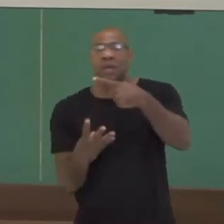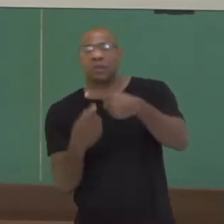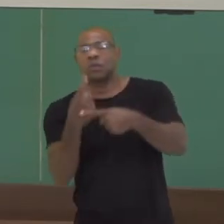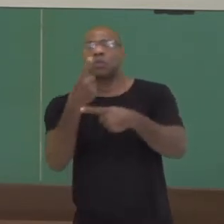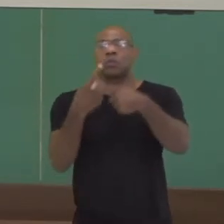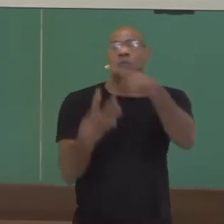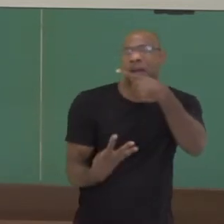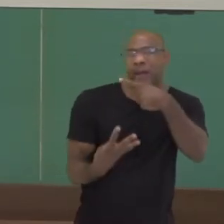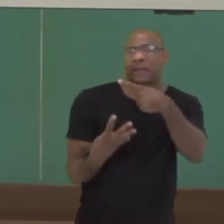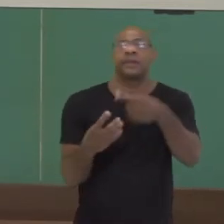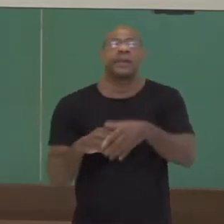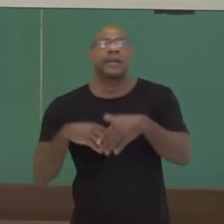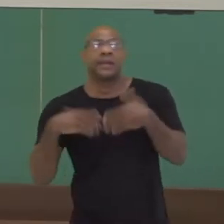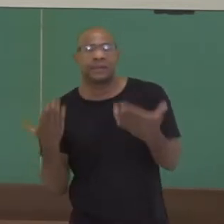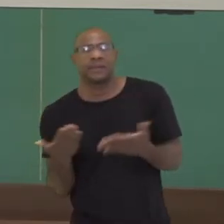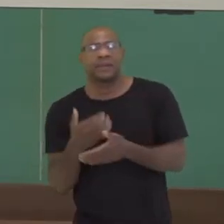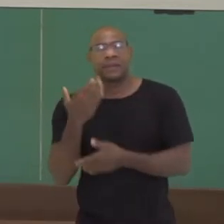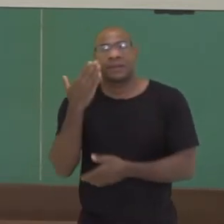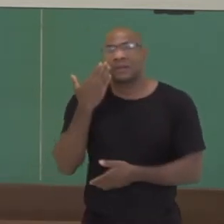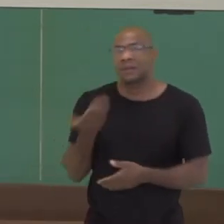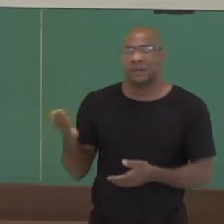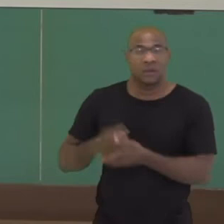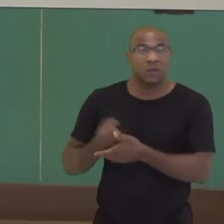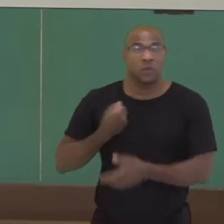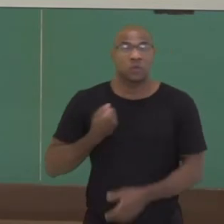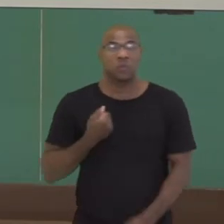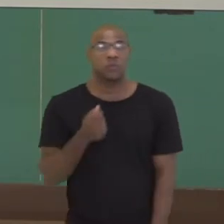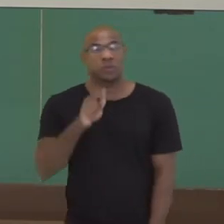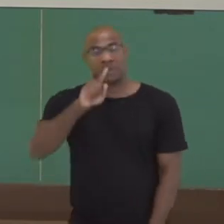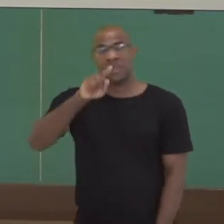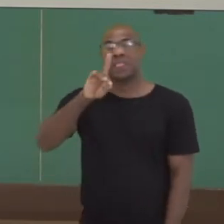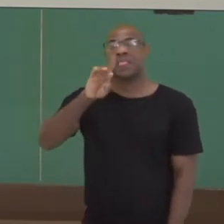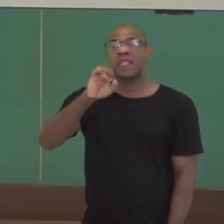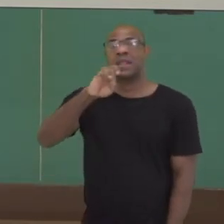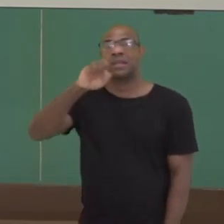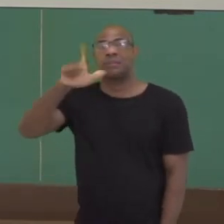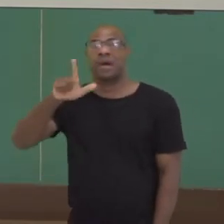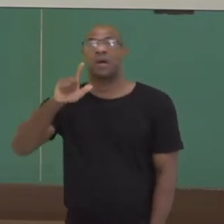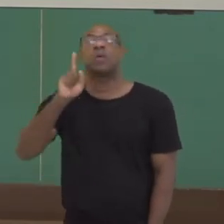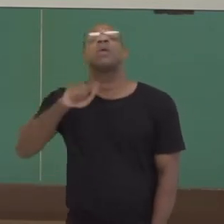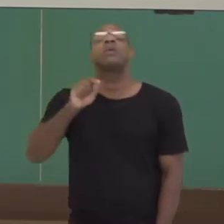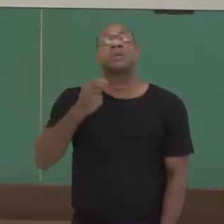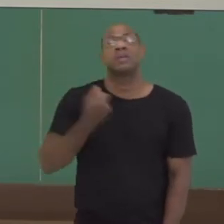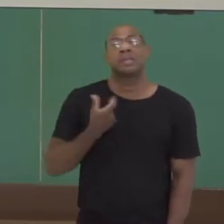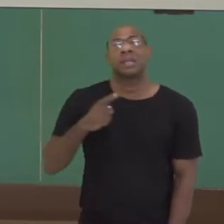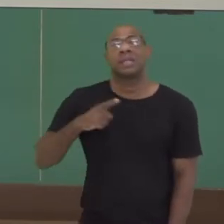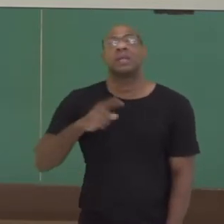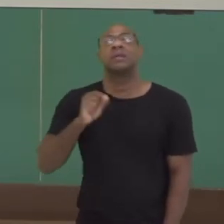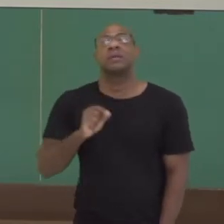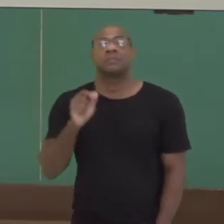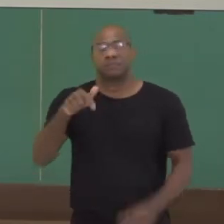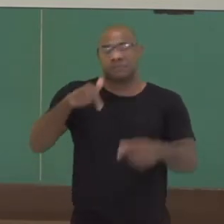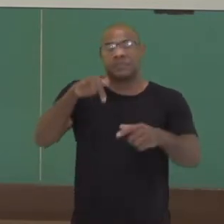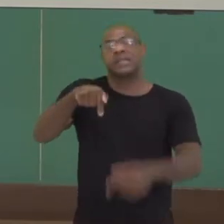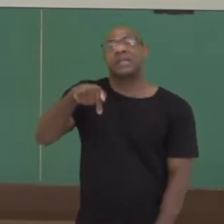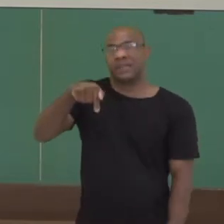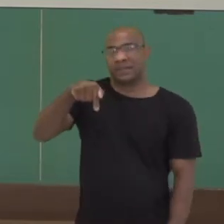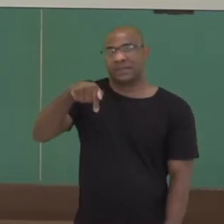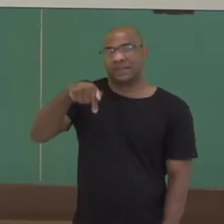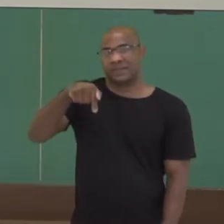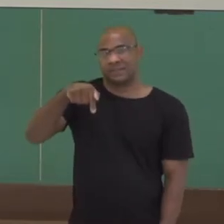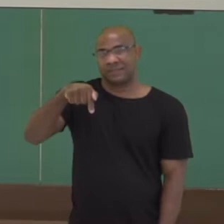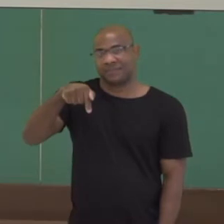1/4. Então, o número decimal, geralmente, ele é representado pela letra Q. E